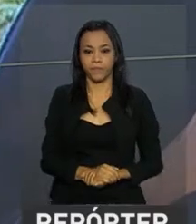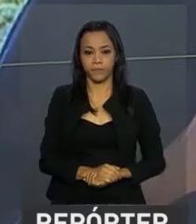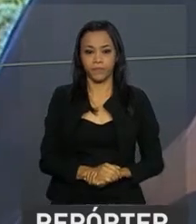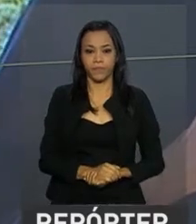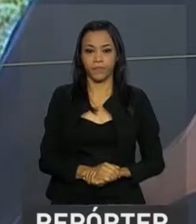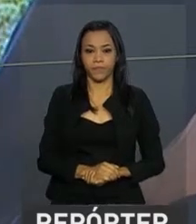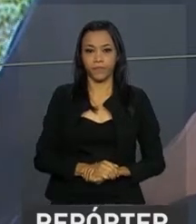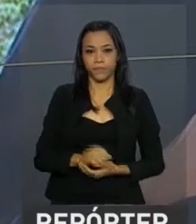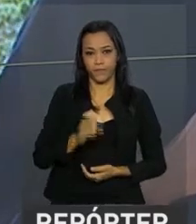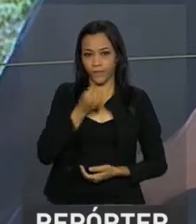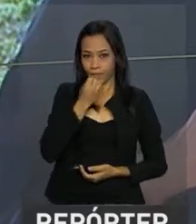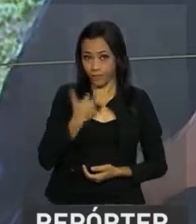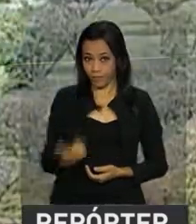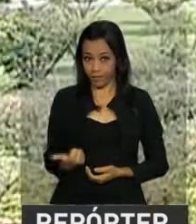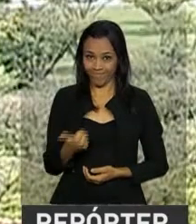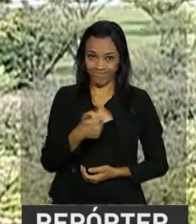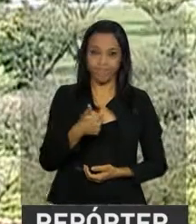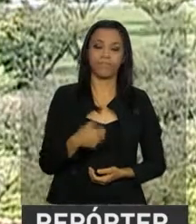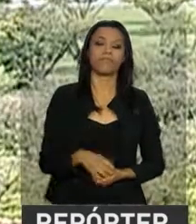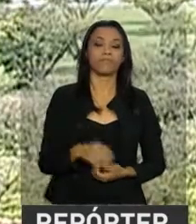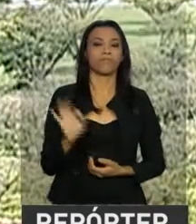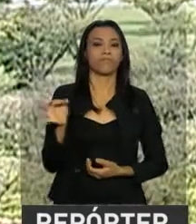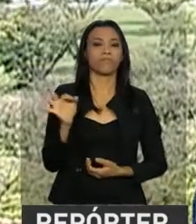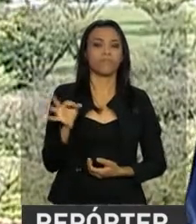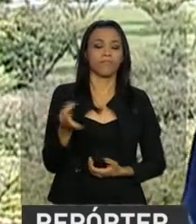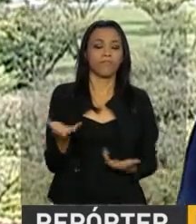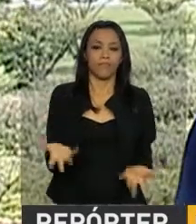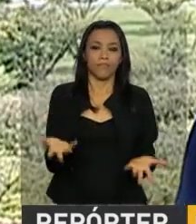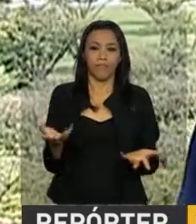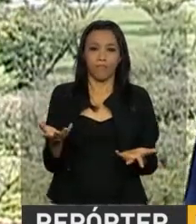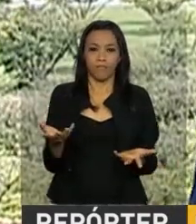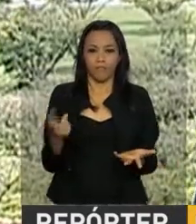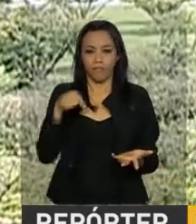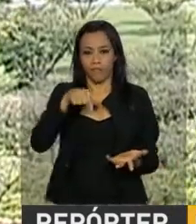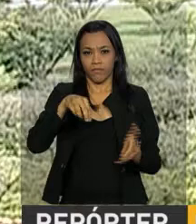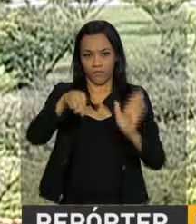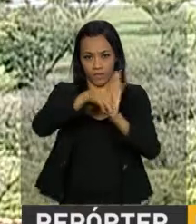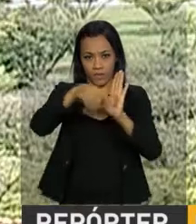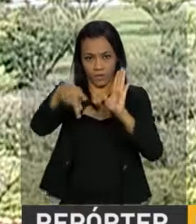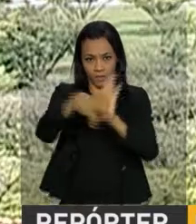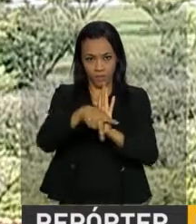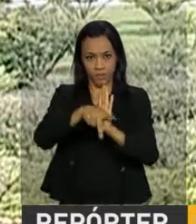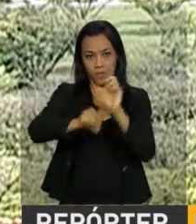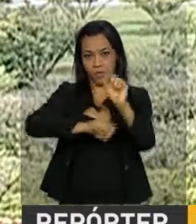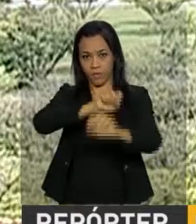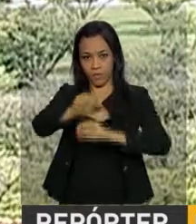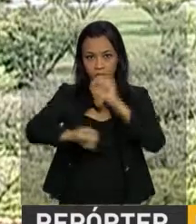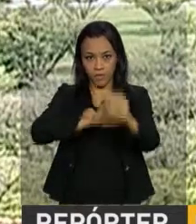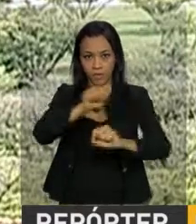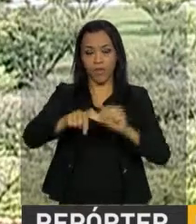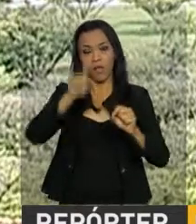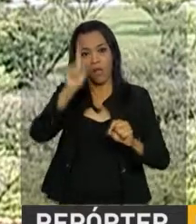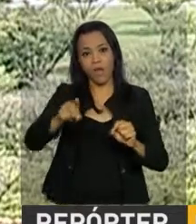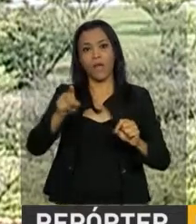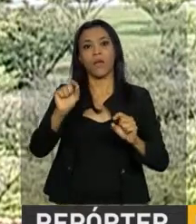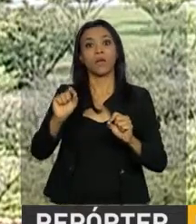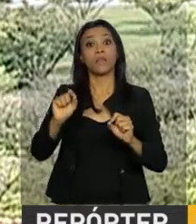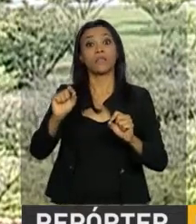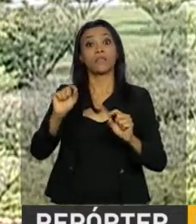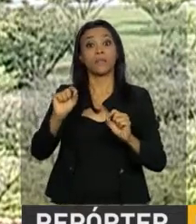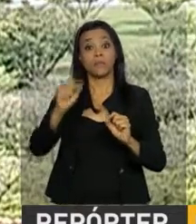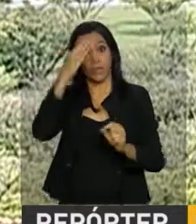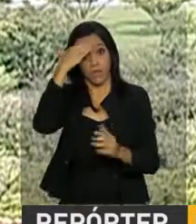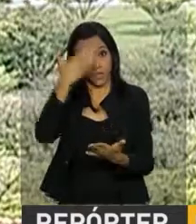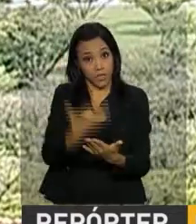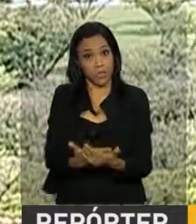Oi, Leandro, tudo bom? Olha, Leandro, é isso mesmo. A intenção com essa medida provisória é devolver a